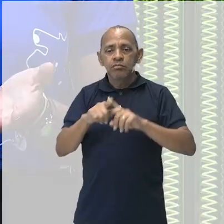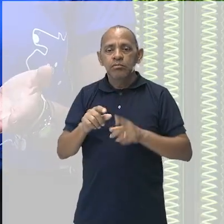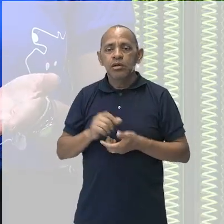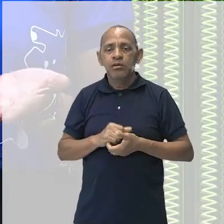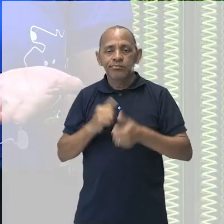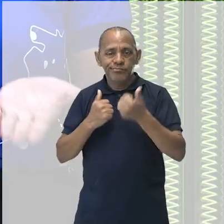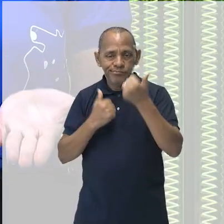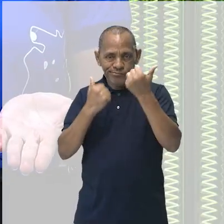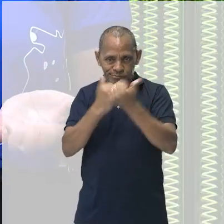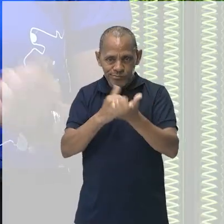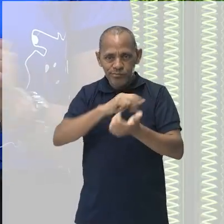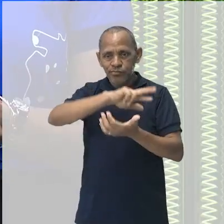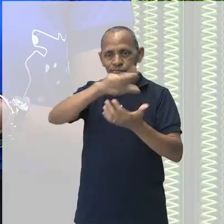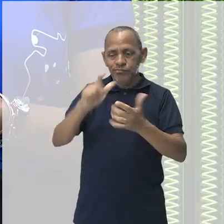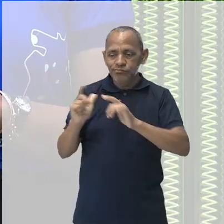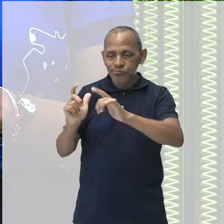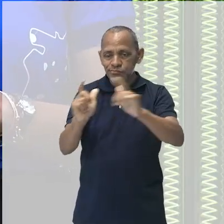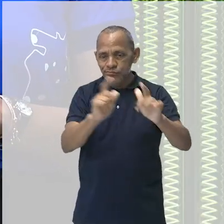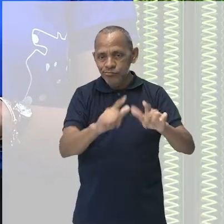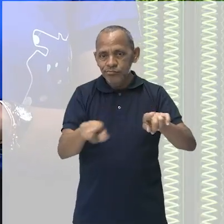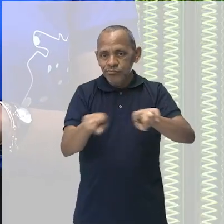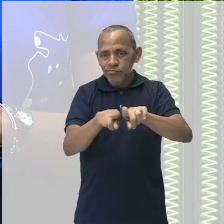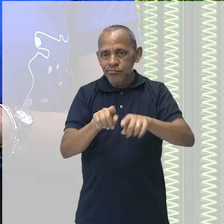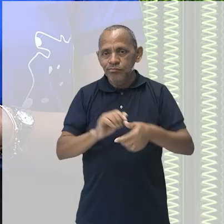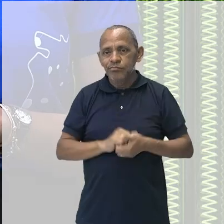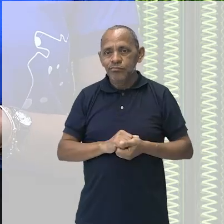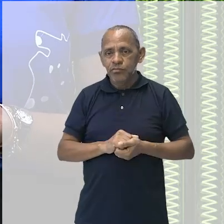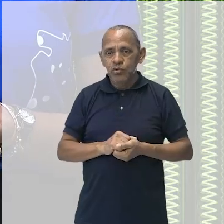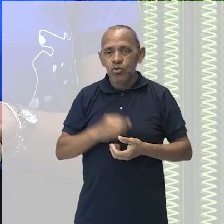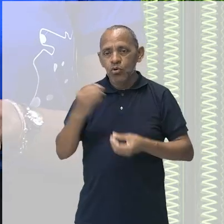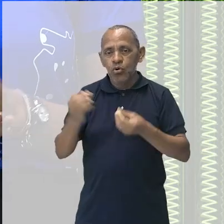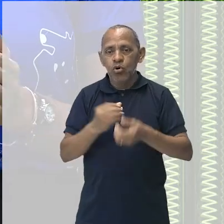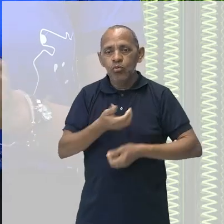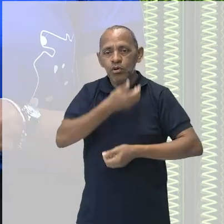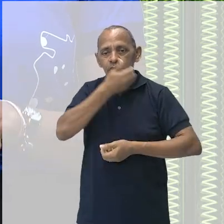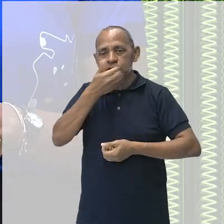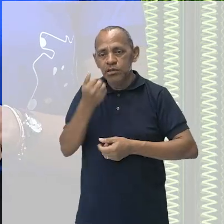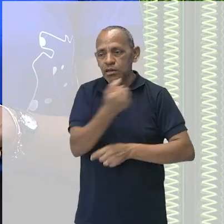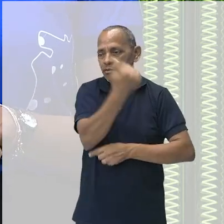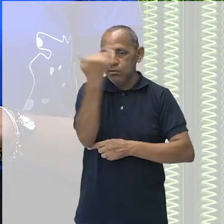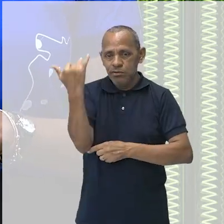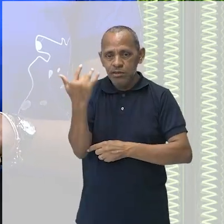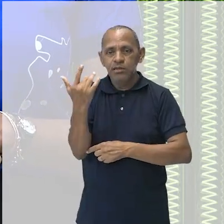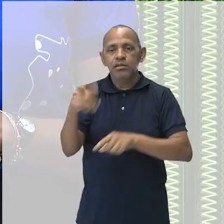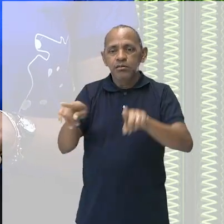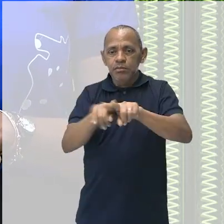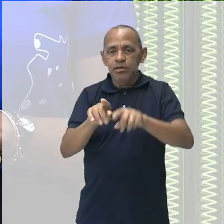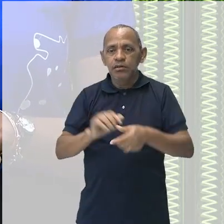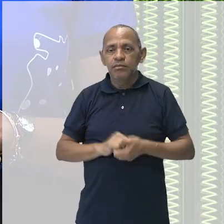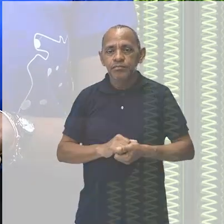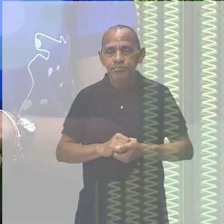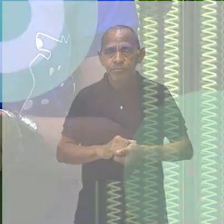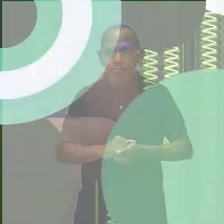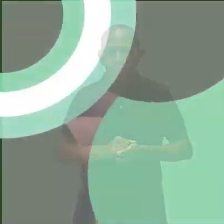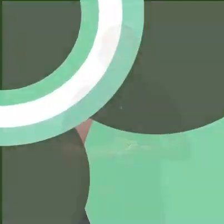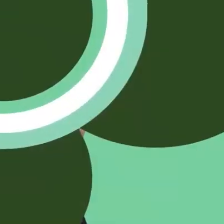setores e como né, no meio ambiente. Vamos entender um pouco mais.